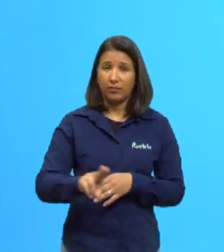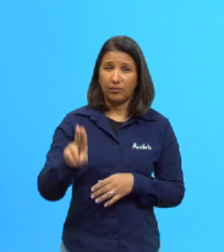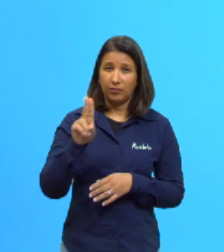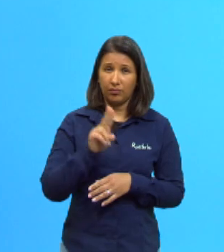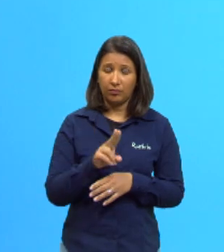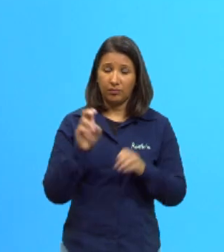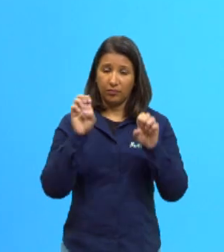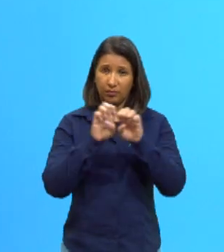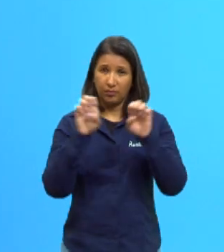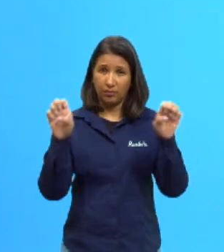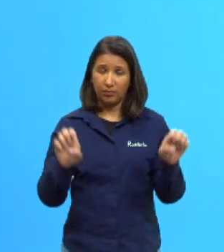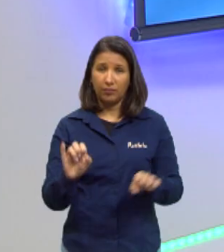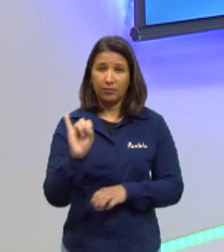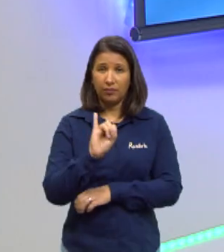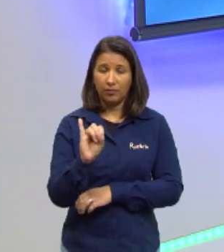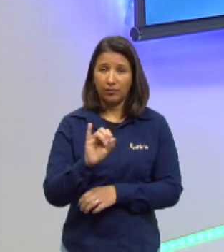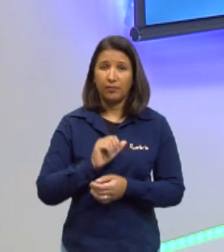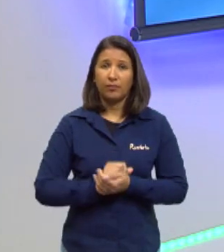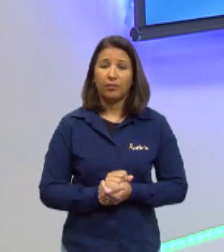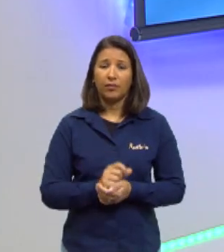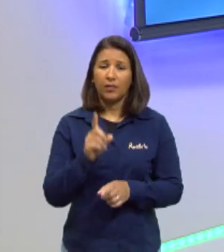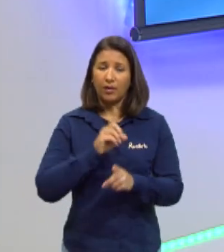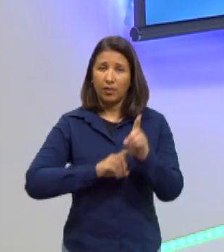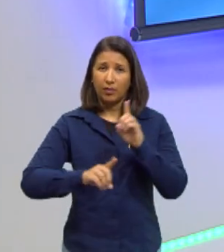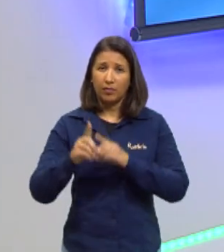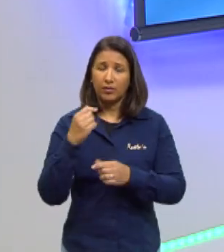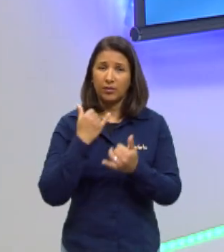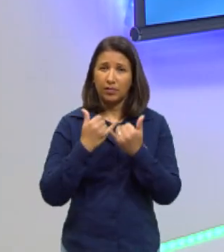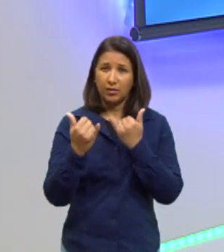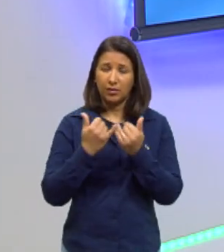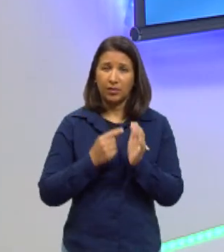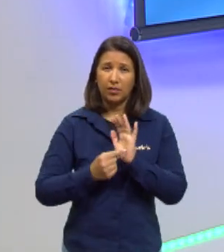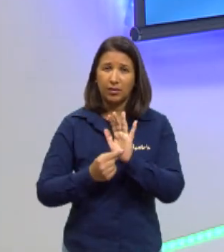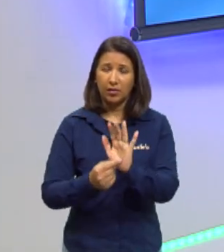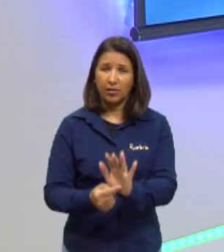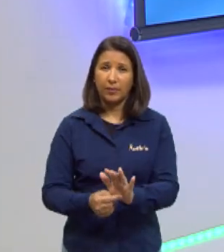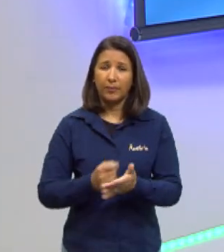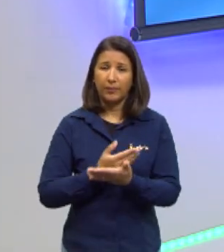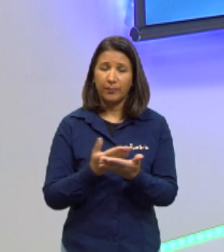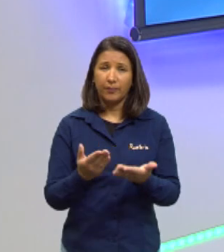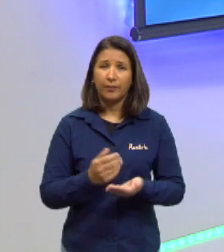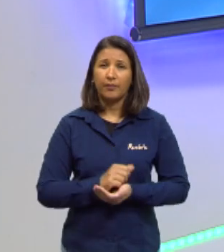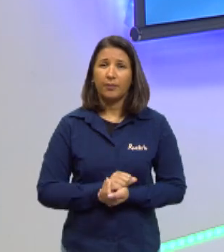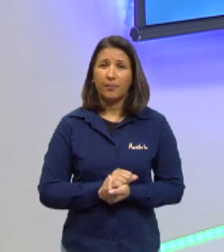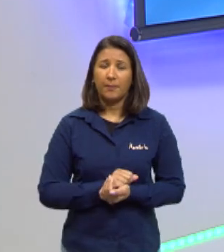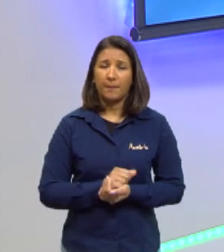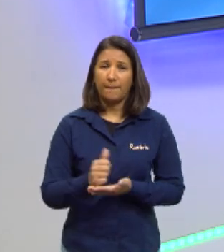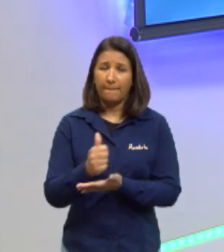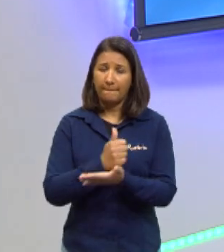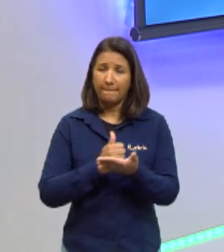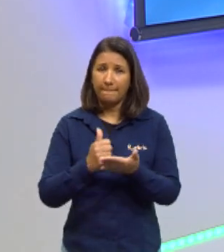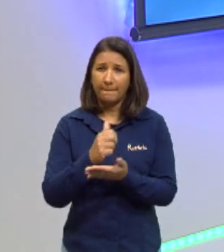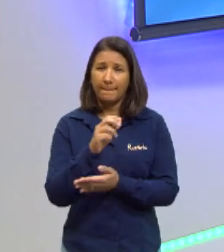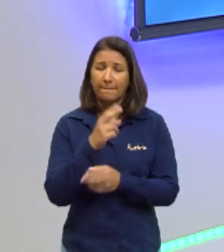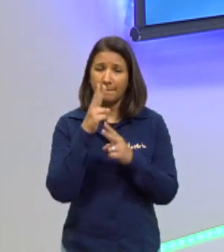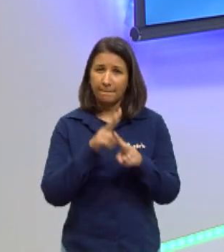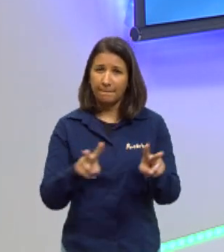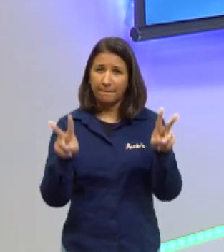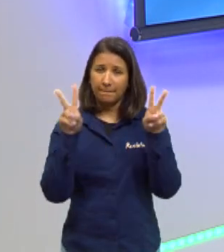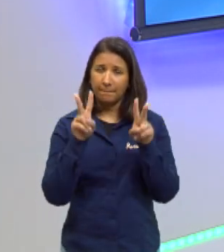equação irracional. Alguns exemplos aqui para nós termos como base para nós